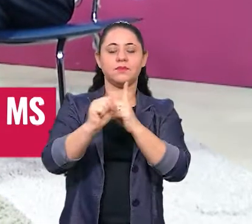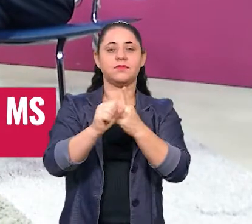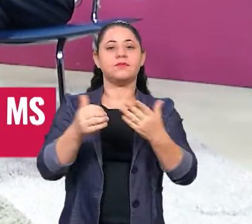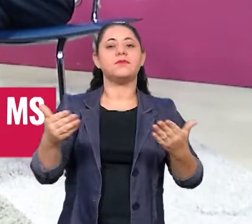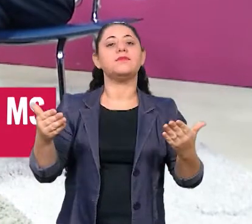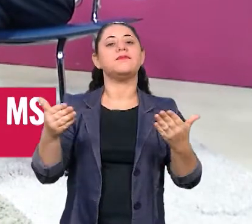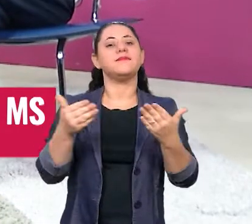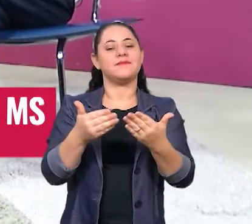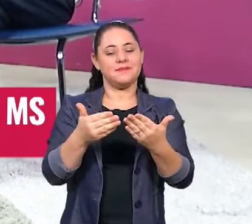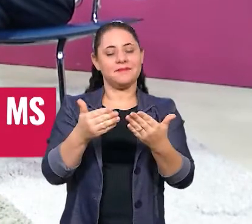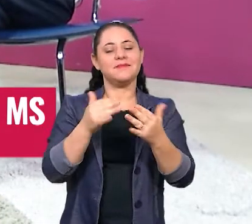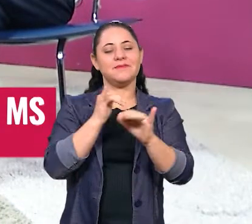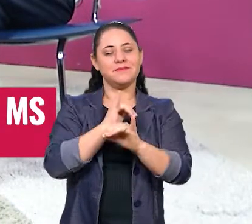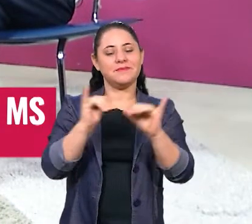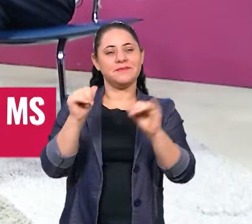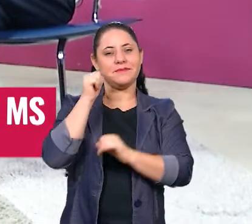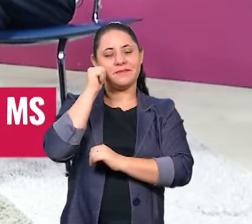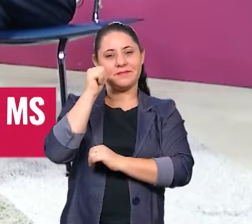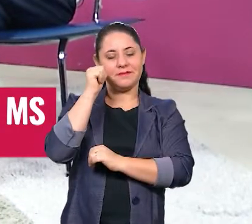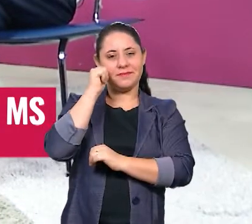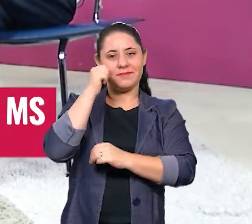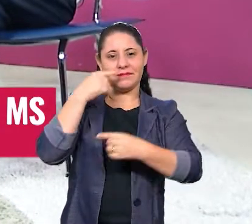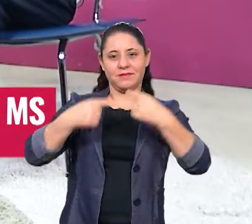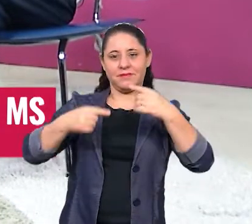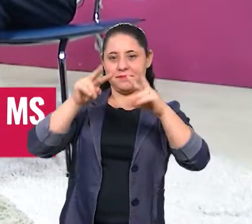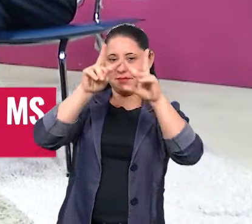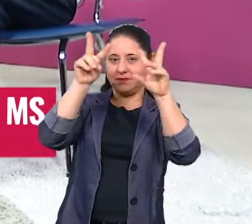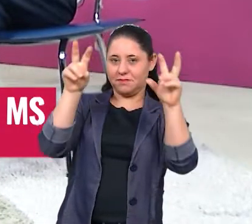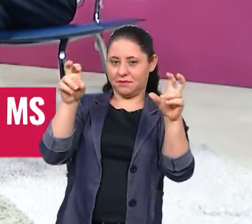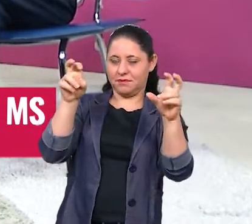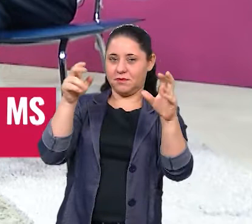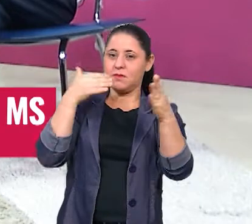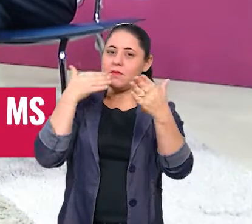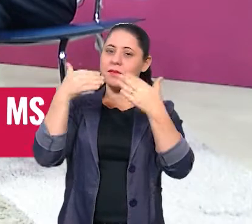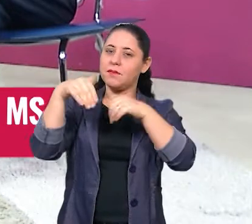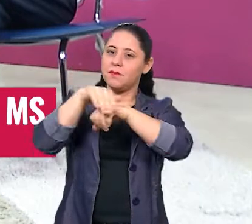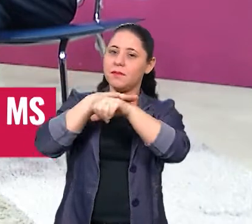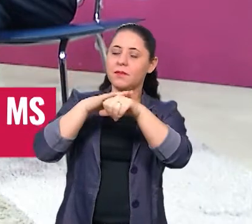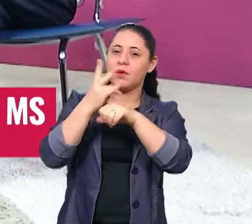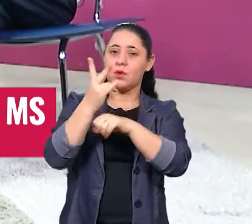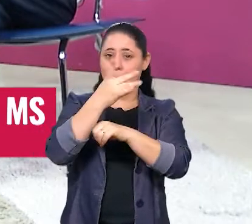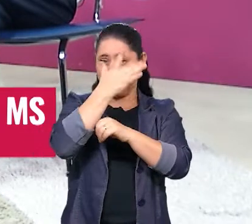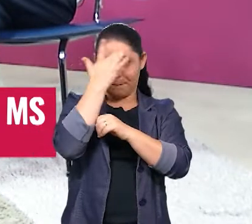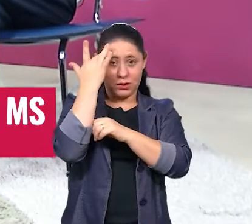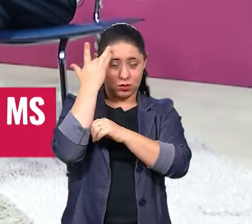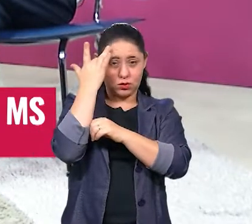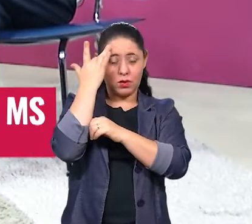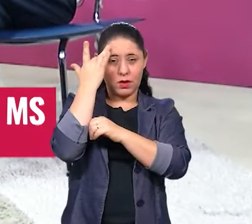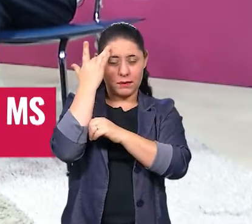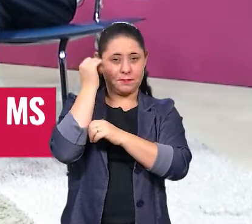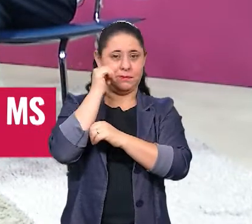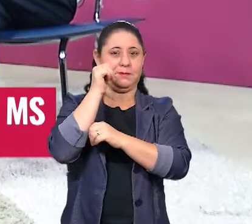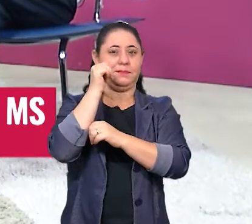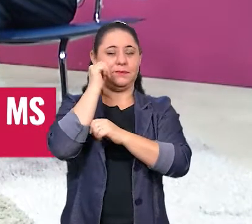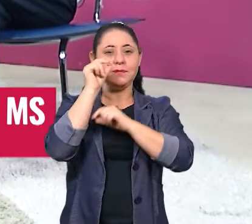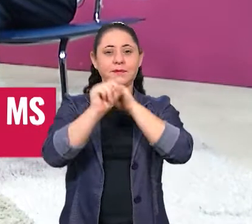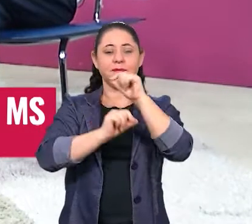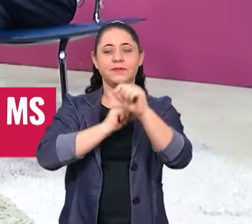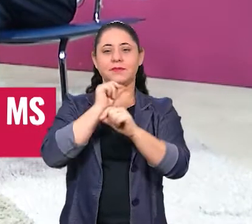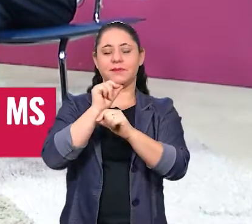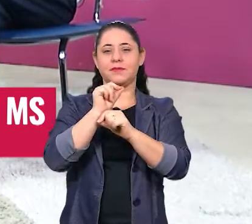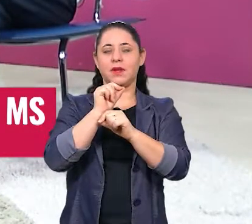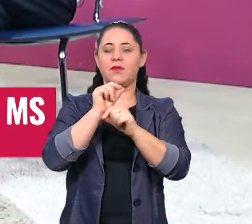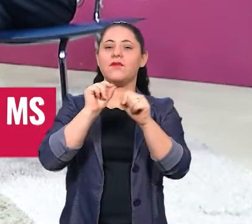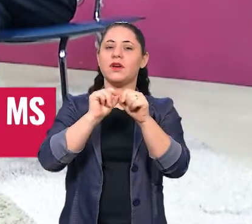sociais. E nesta edição do programa Mulheres em Debate, nós vamos conversar com duas personalidades femininas